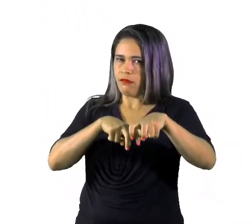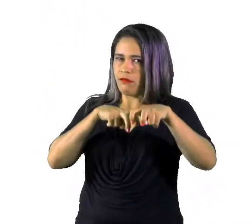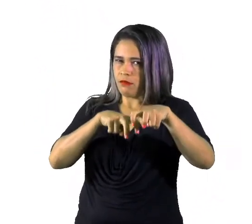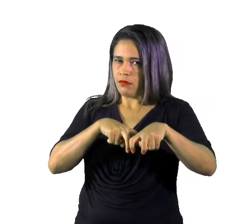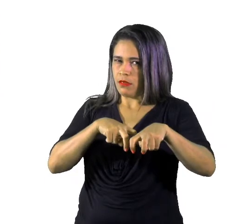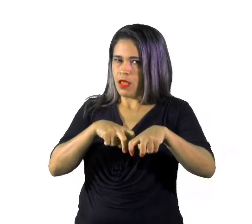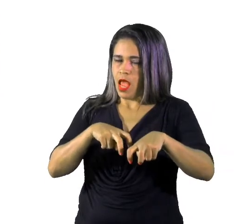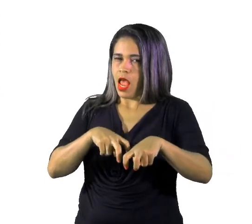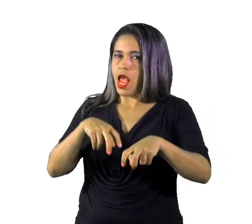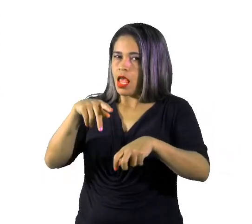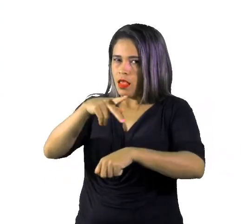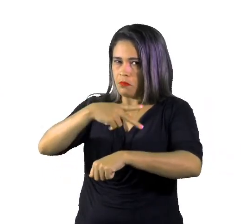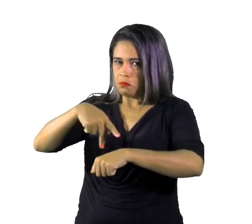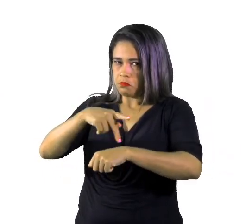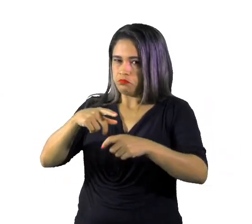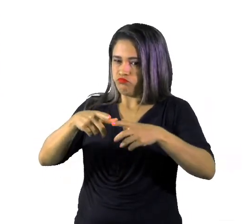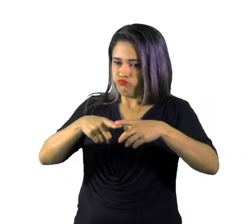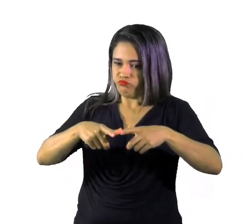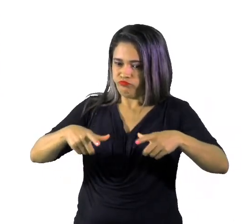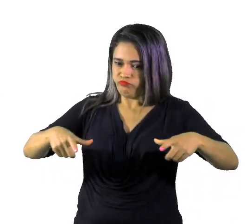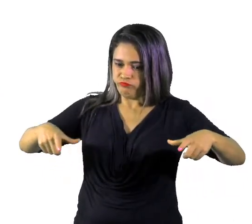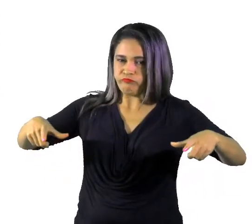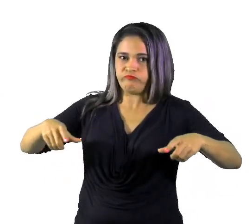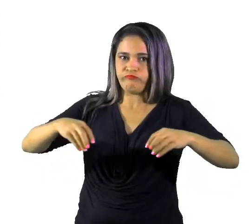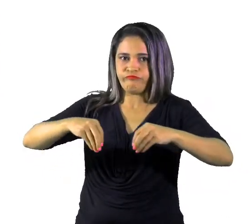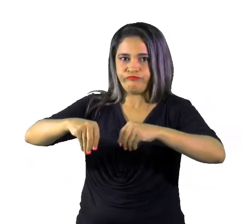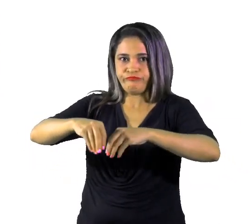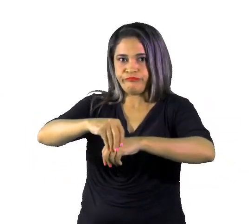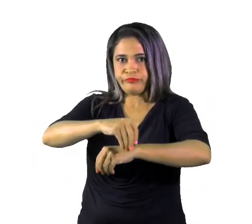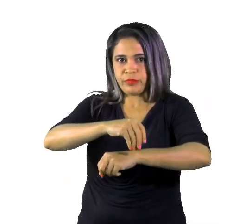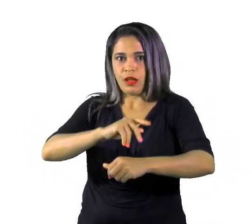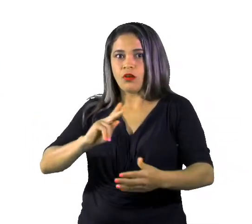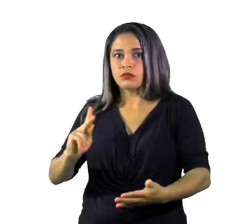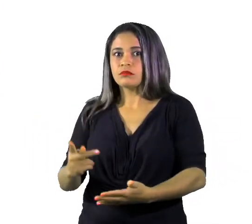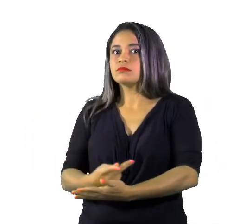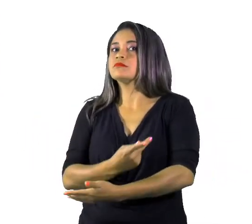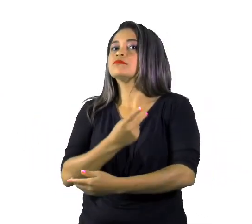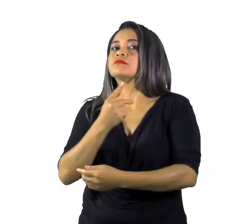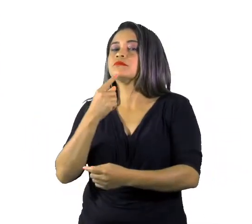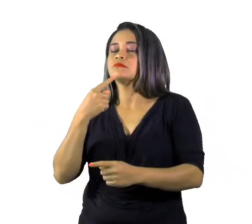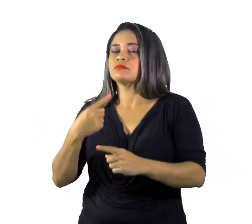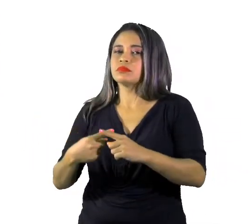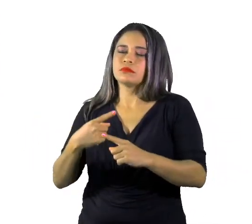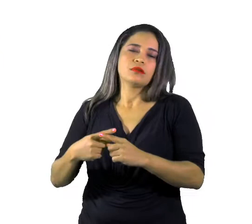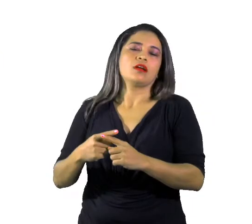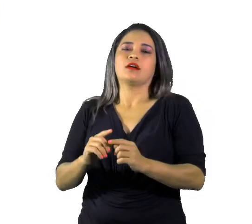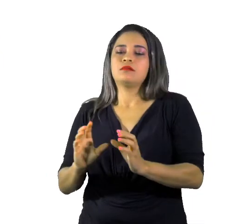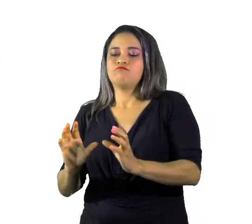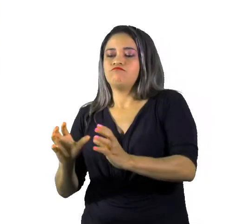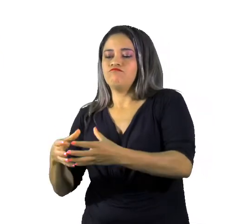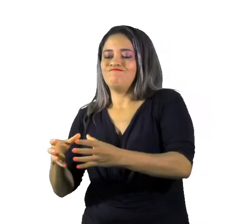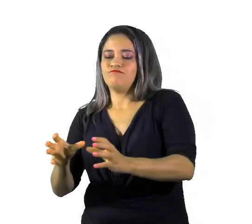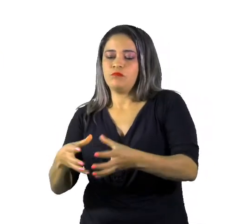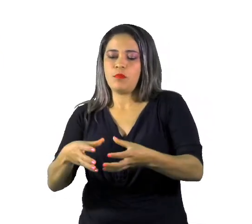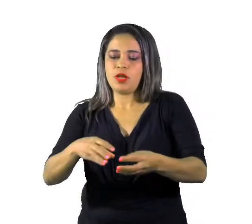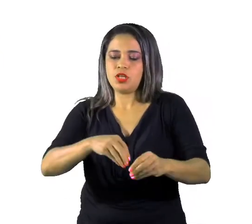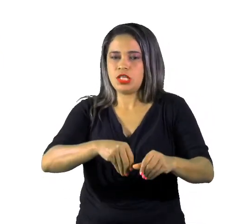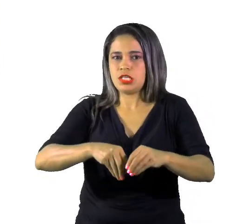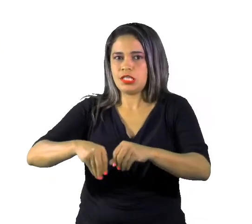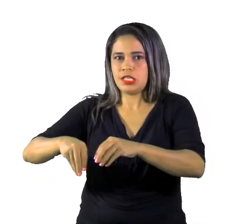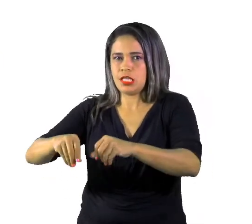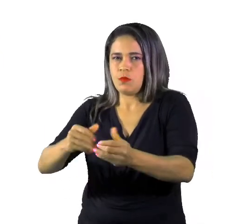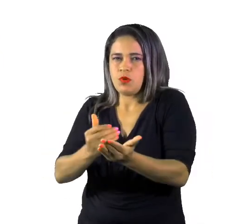grande extensão territorial. Isso aconteceu por conta do processo de agrupamento de terras que aconteceu